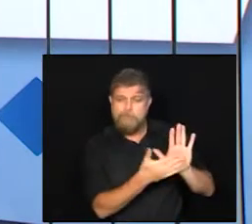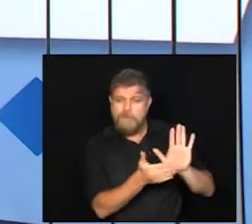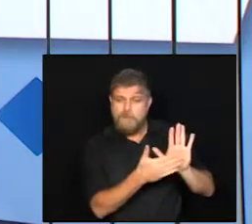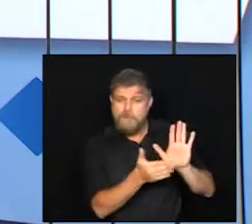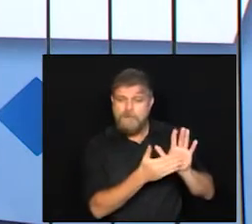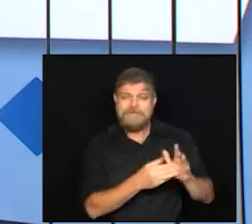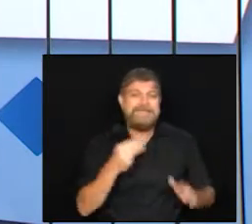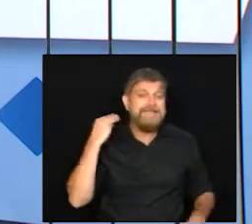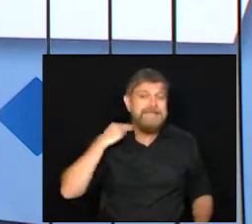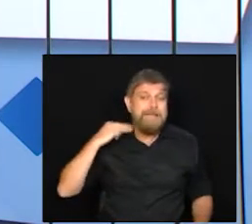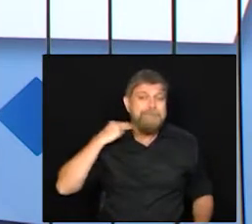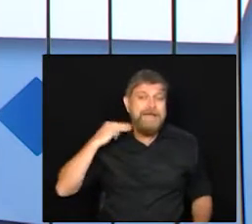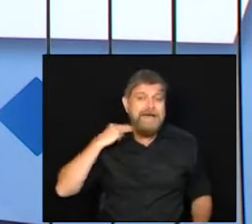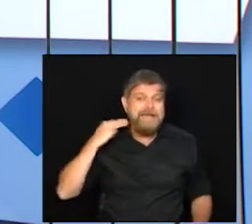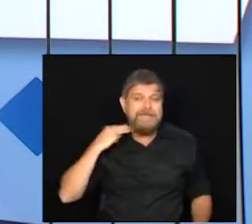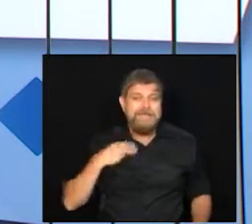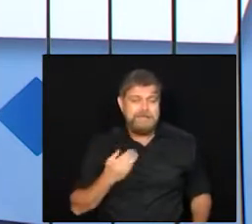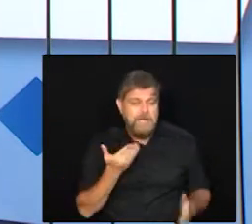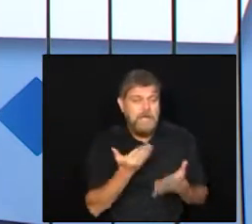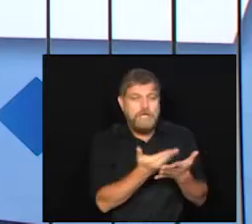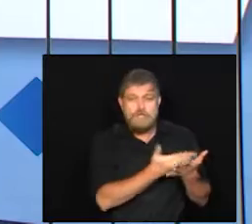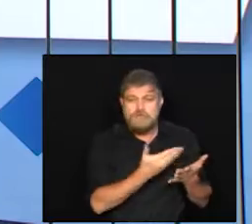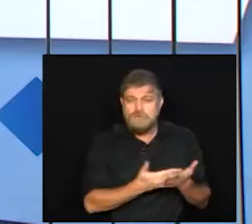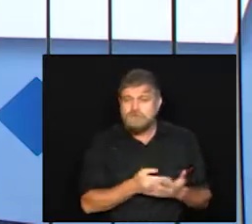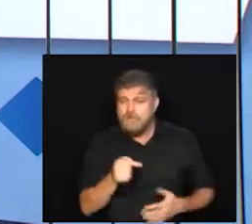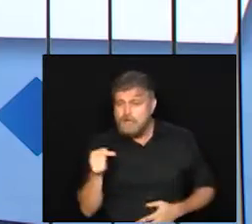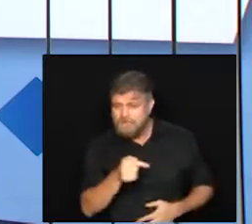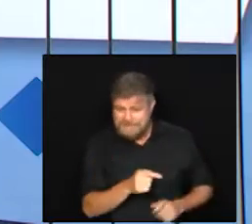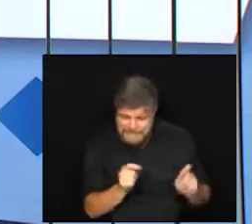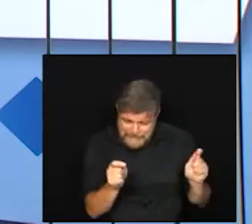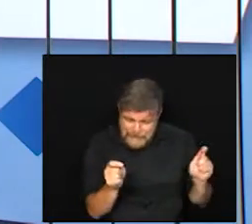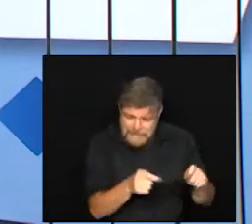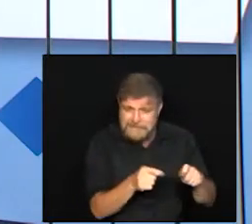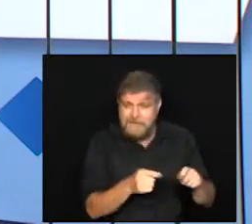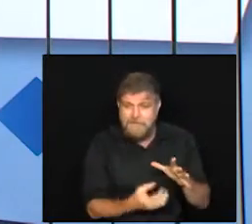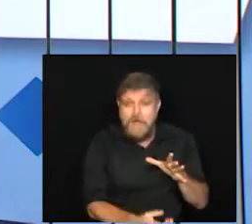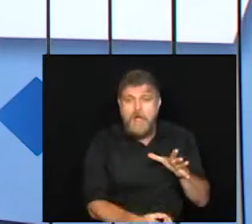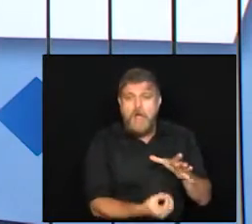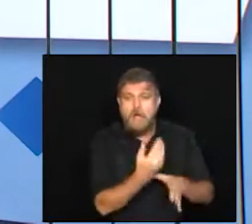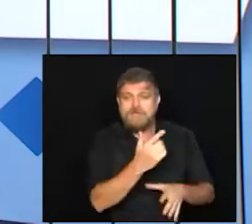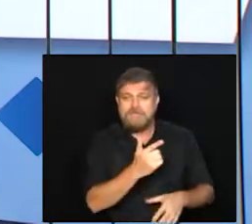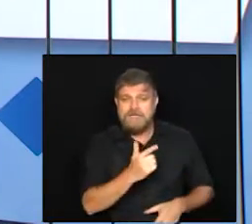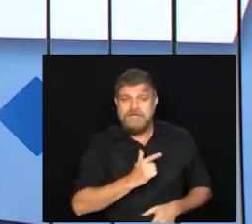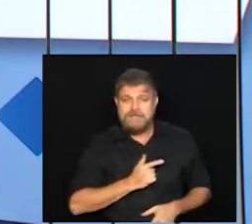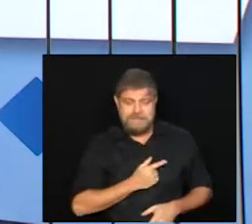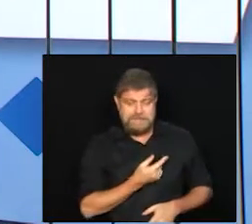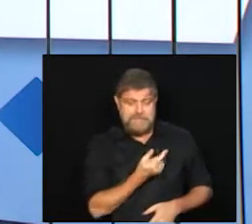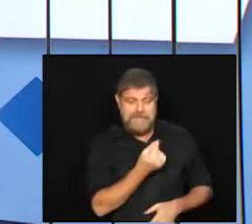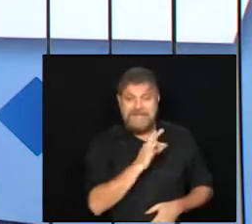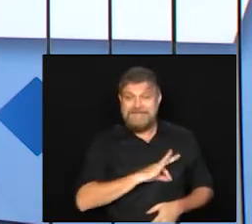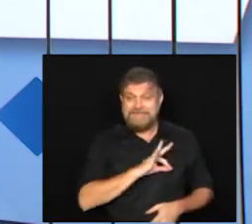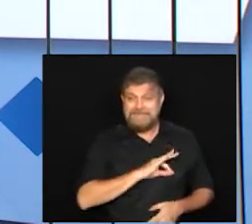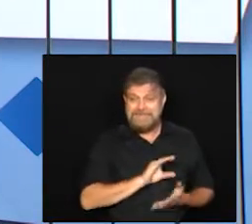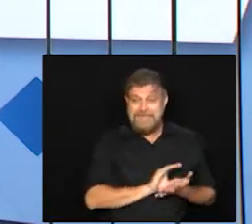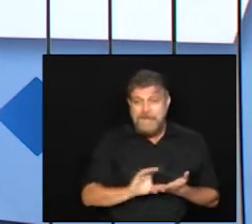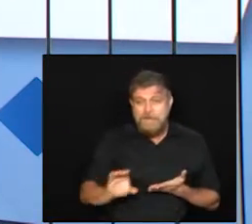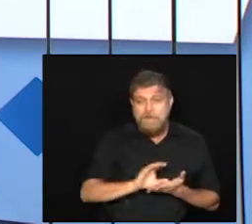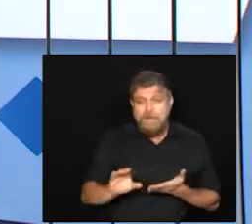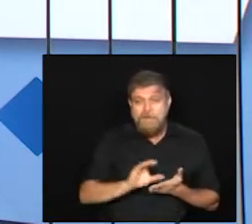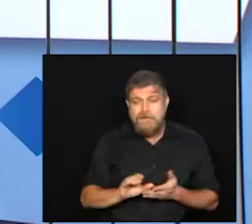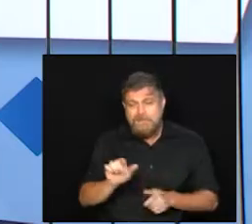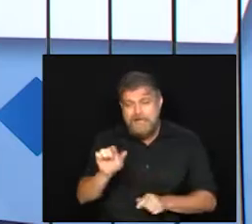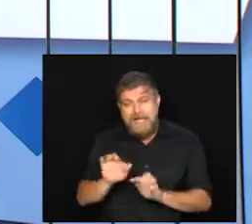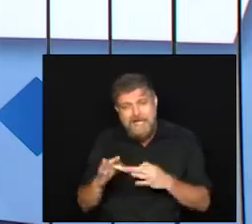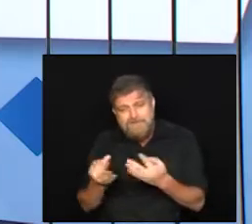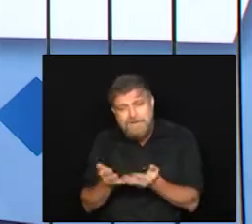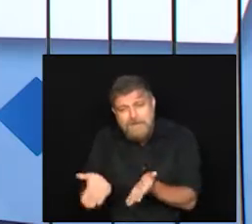vereadora Mariana Conte para estudar a possibilidade da implementação do Renda Básica em Campinas. Ela que é